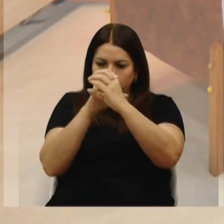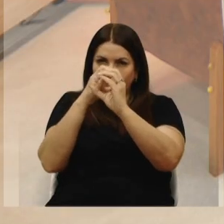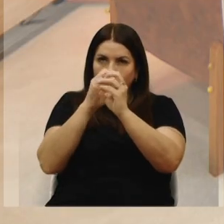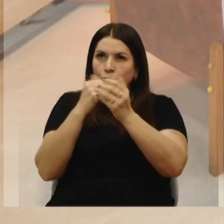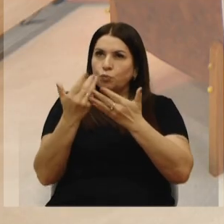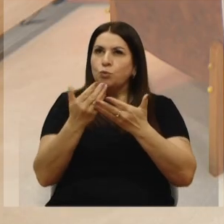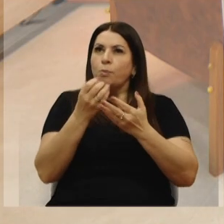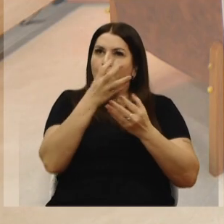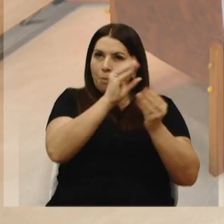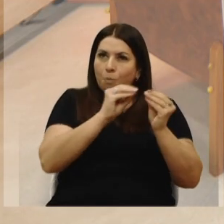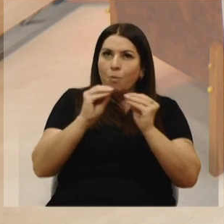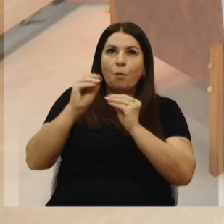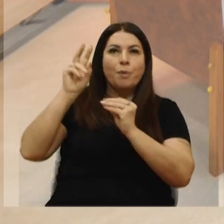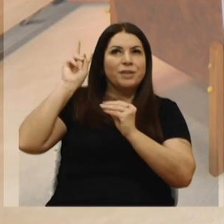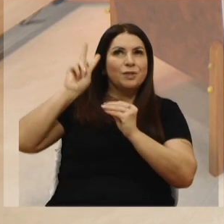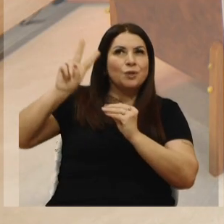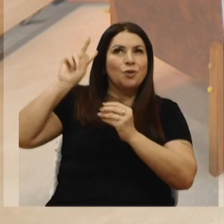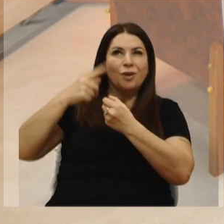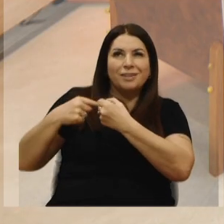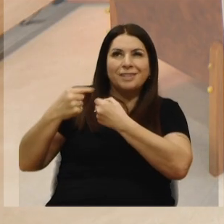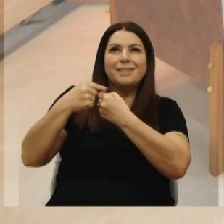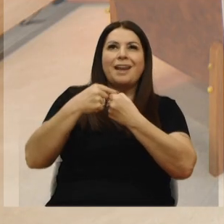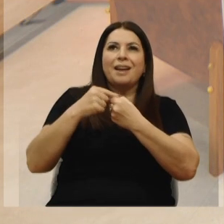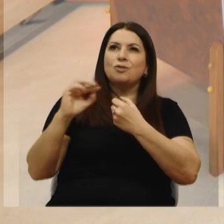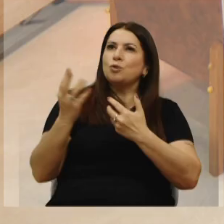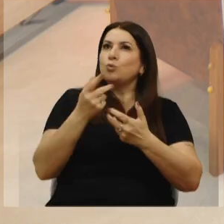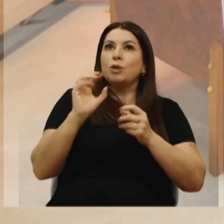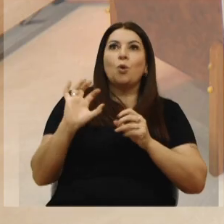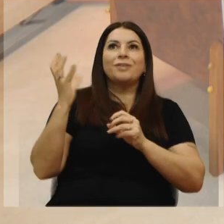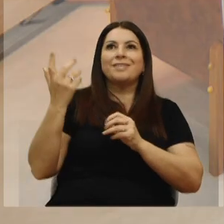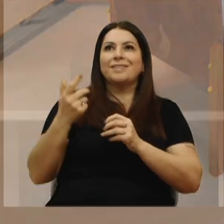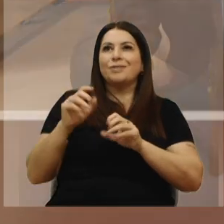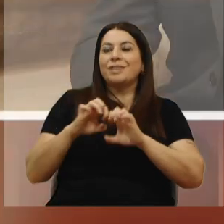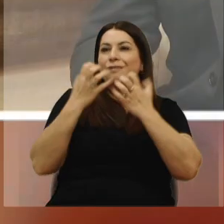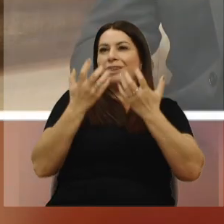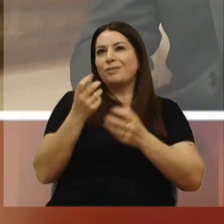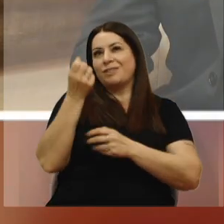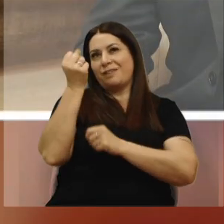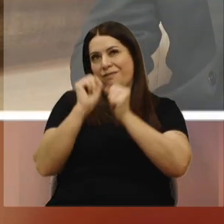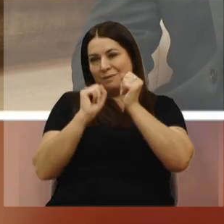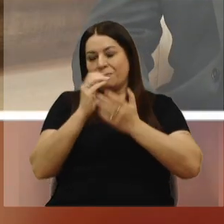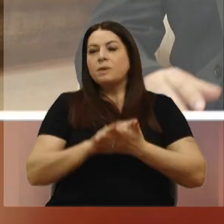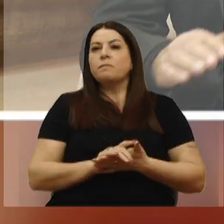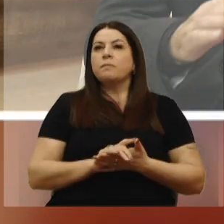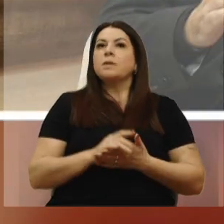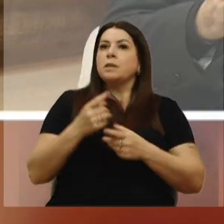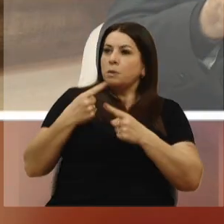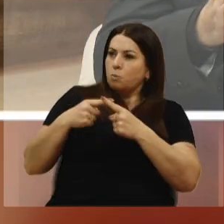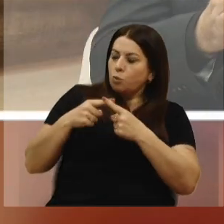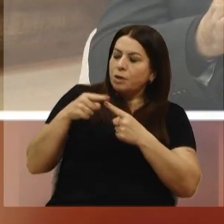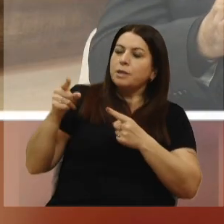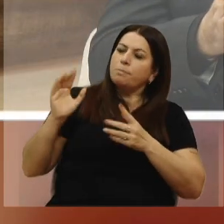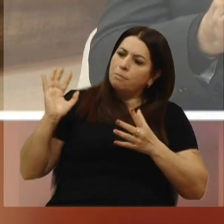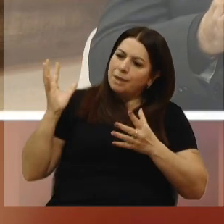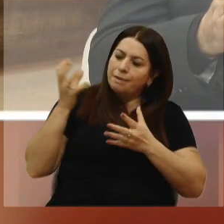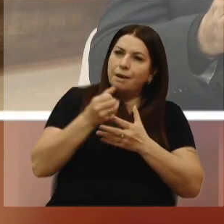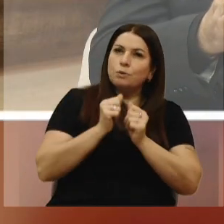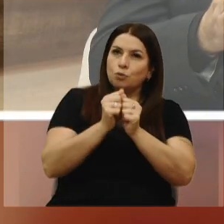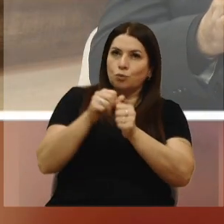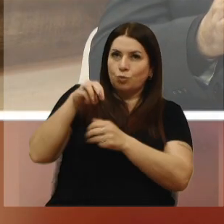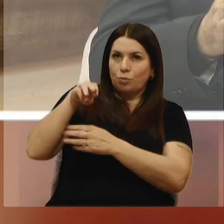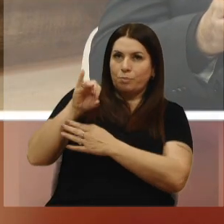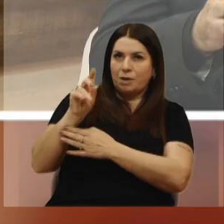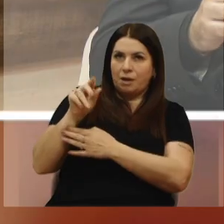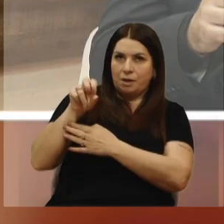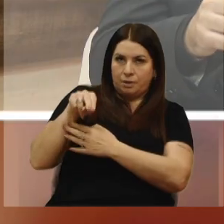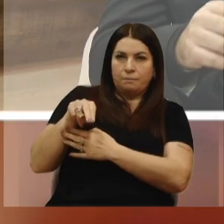retrata uma boa parte da história da cidade, dos seus eventos e também das suas fábricas, né? Porque vocês pegam o acervo